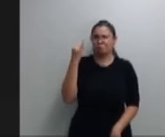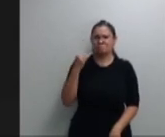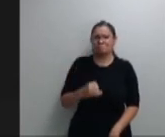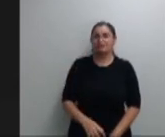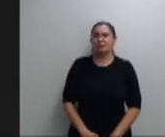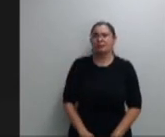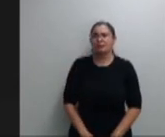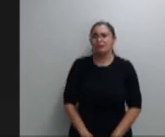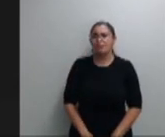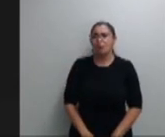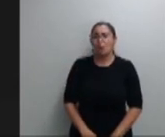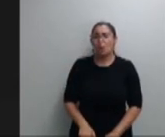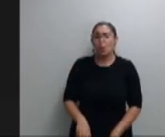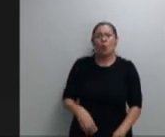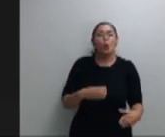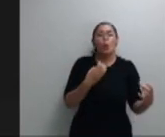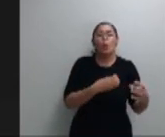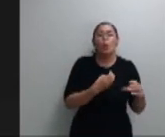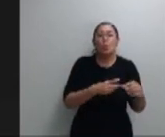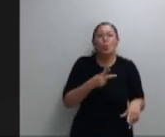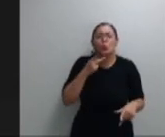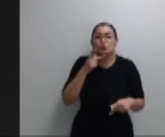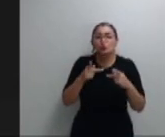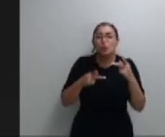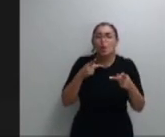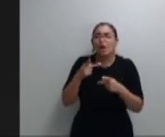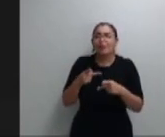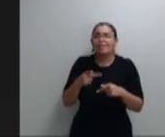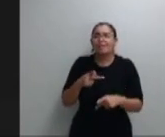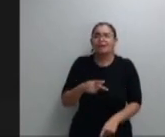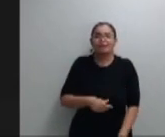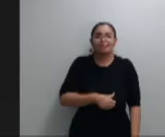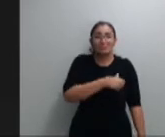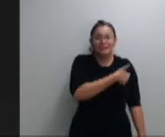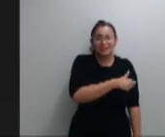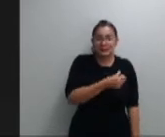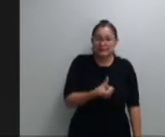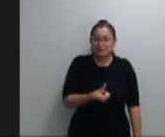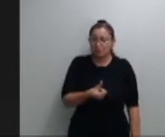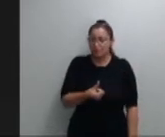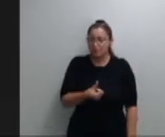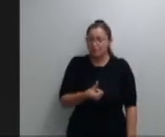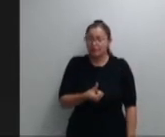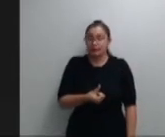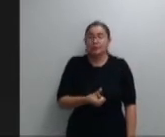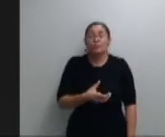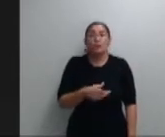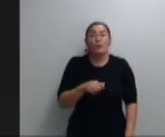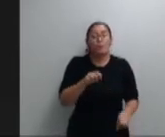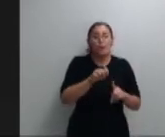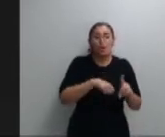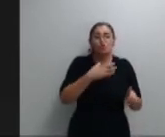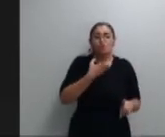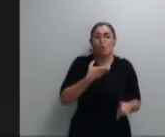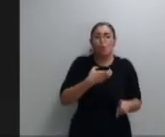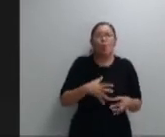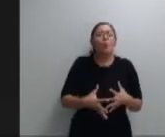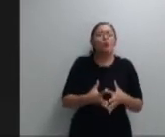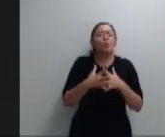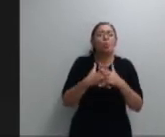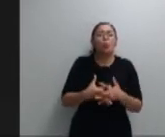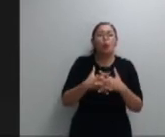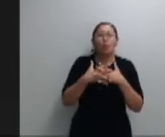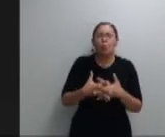no concurso em discussão em 16 de dezembro de 2016 fora publicado o resultado